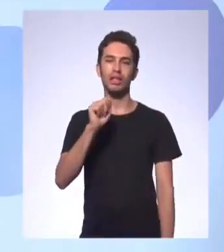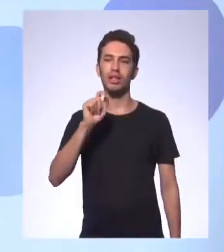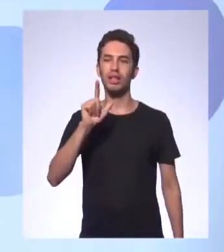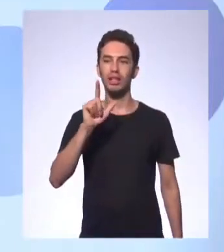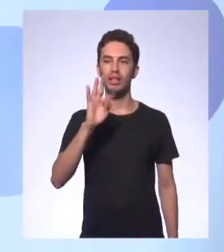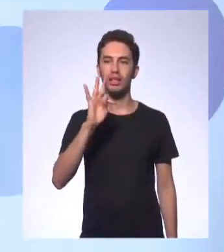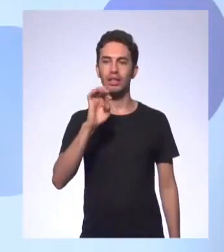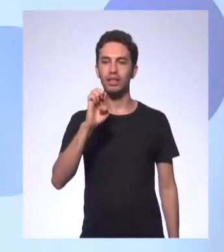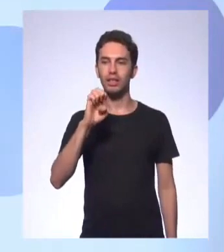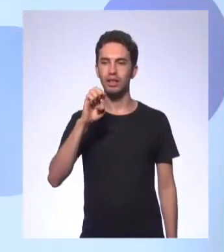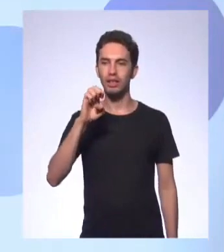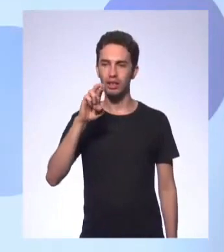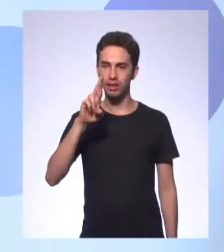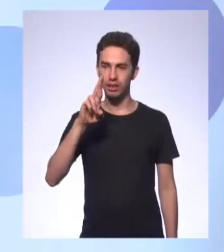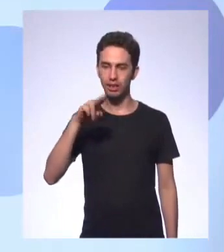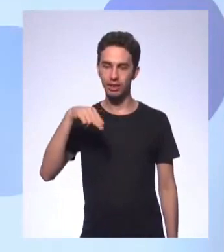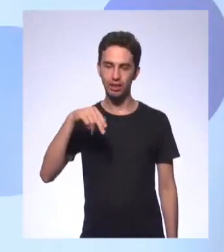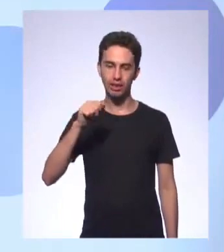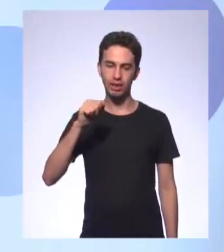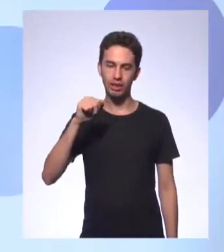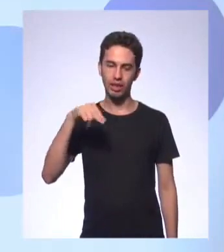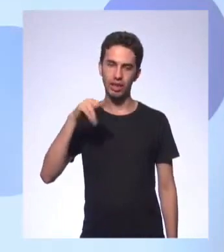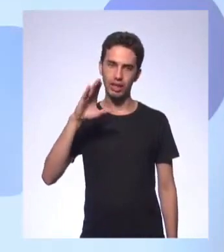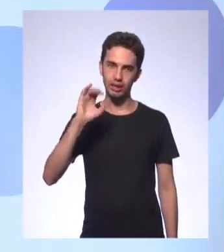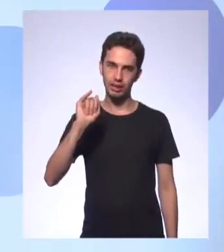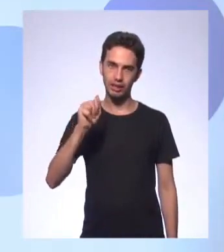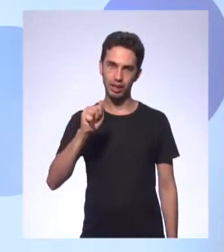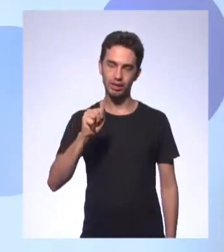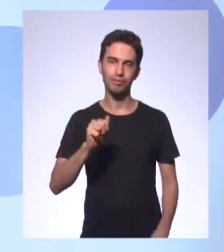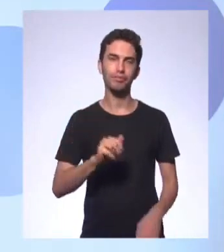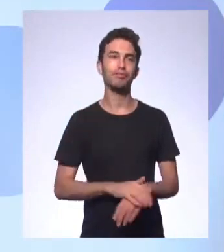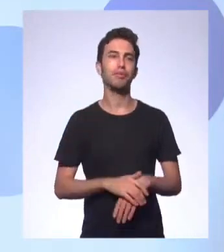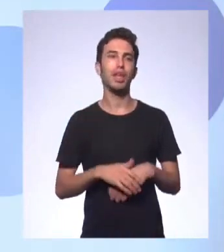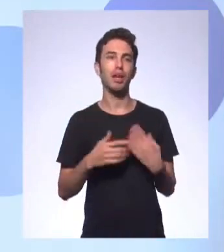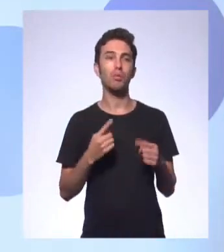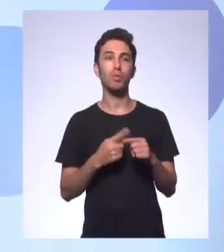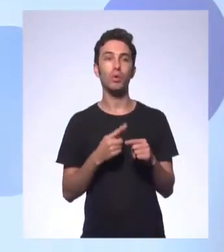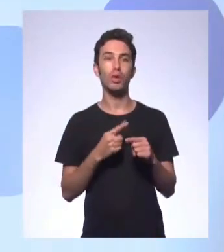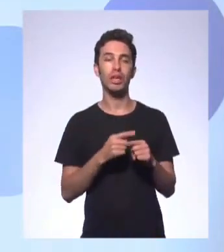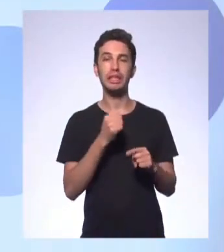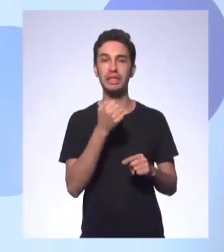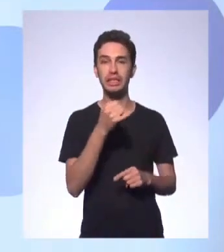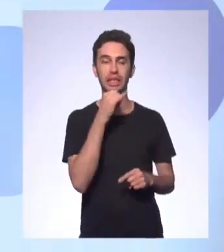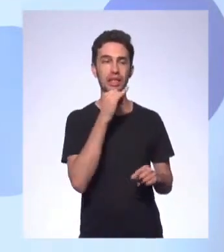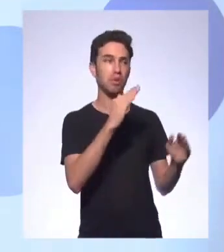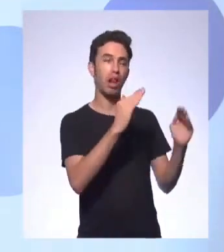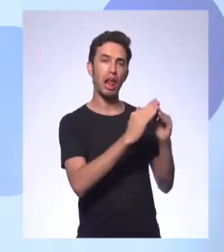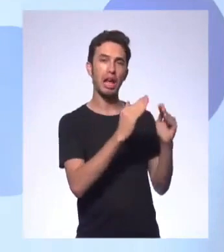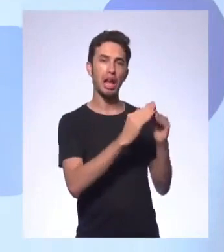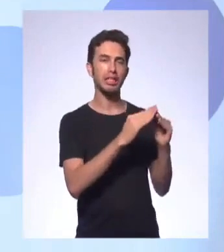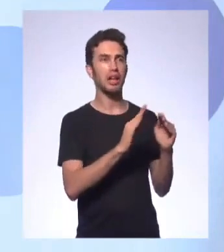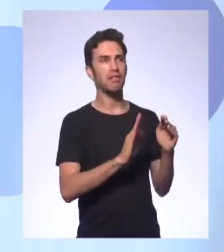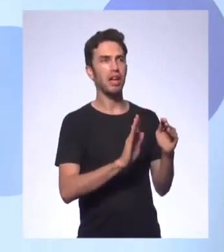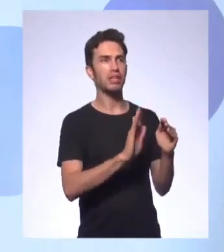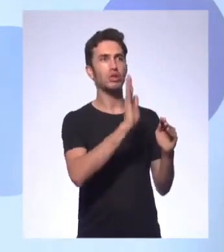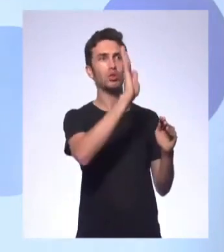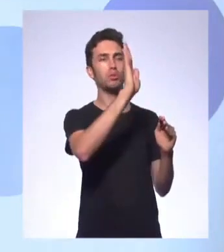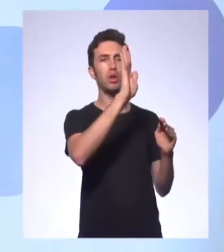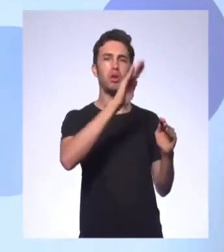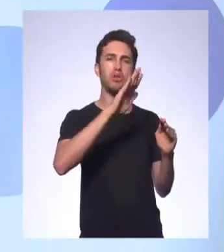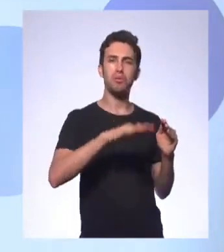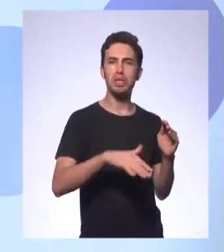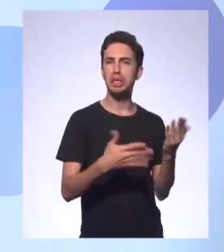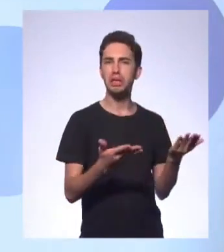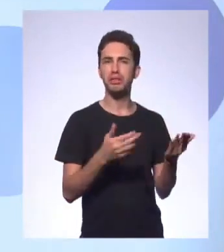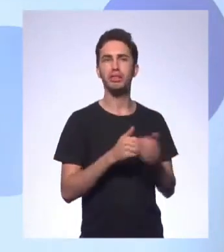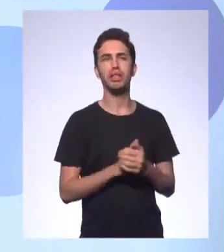imprecisão, ideia de alternância. Até porque se o imóvel, o preço vai subir ou vai baixar,